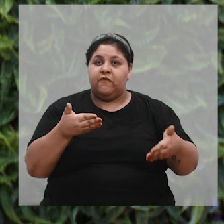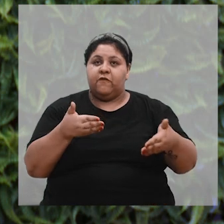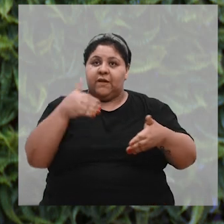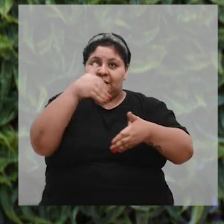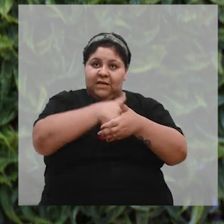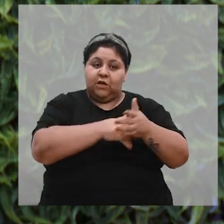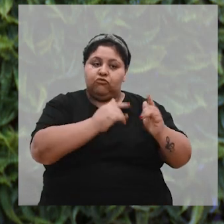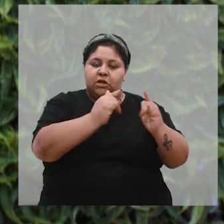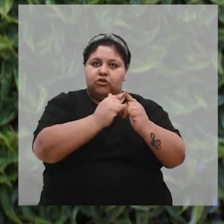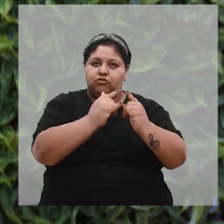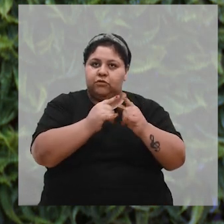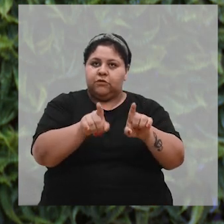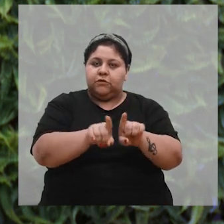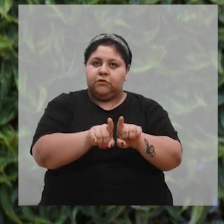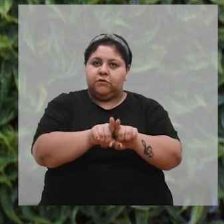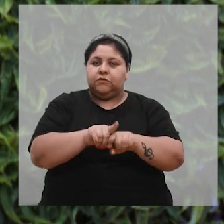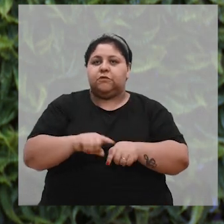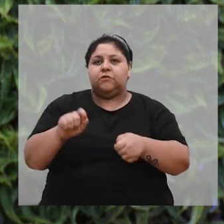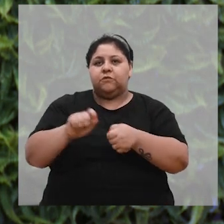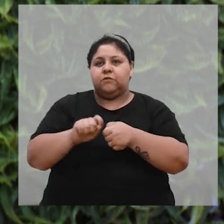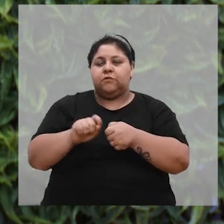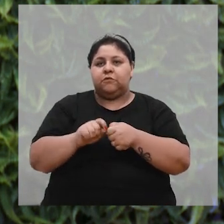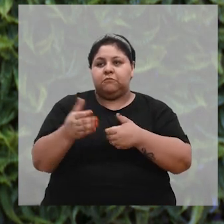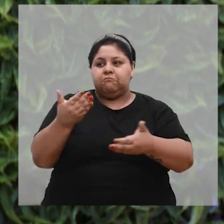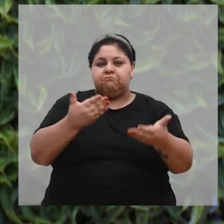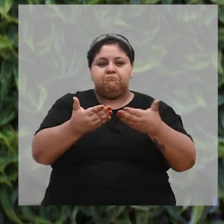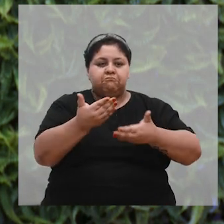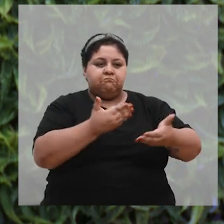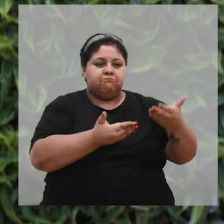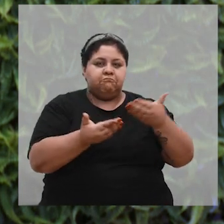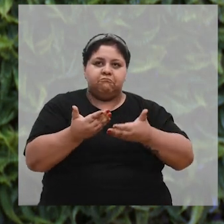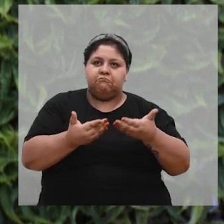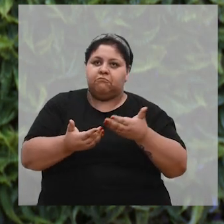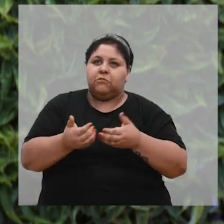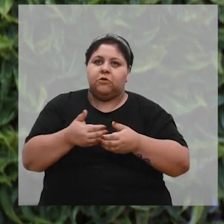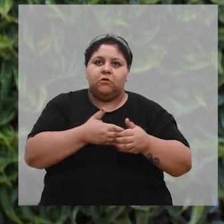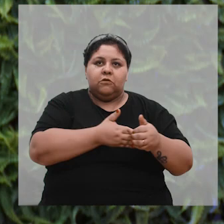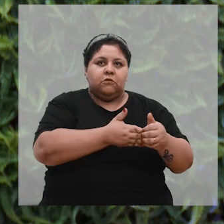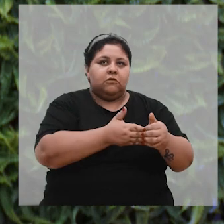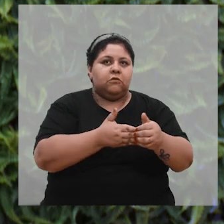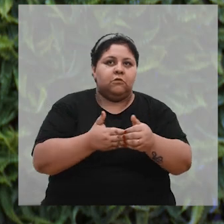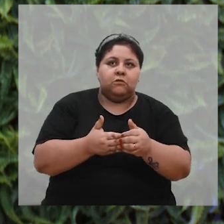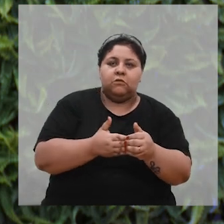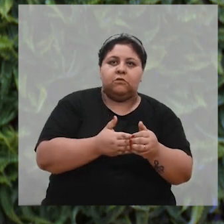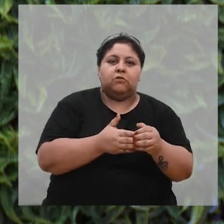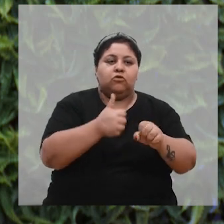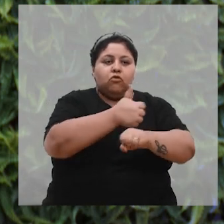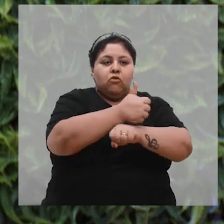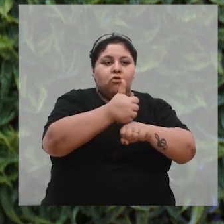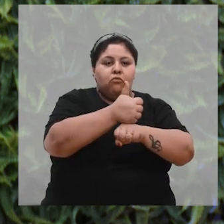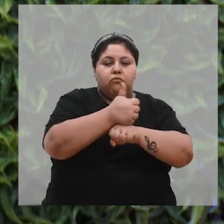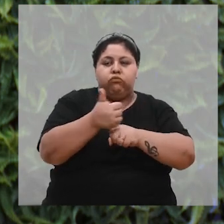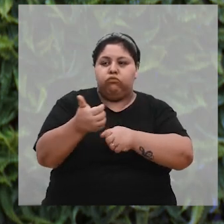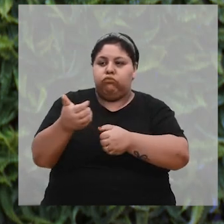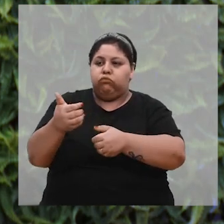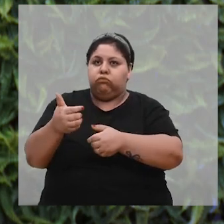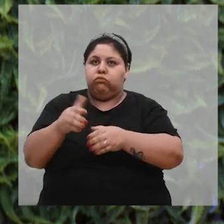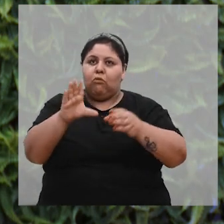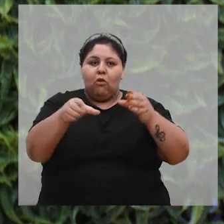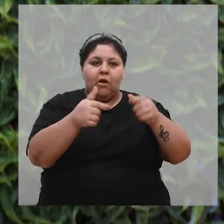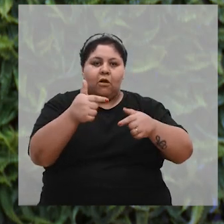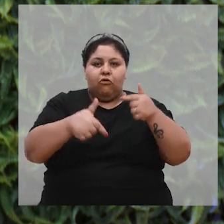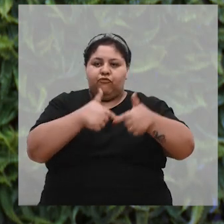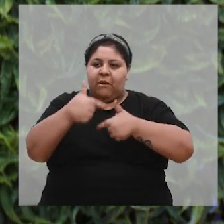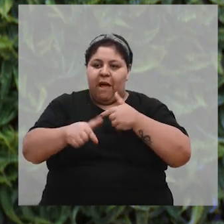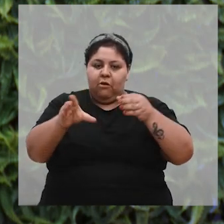na instituição, né, e aí faz em conjunto, geralmente, quando está em acompanhamento na Unacom, no INCAN, né, um